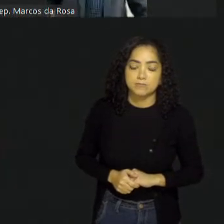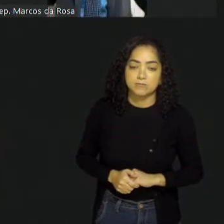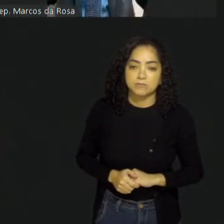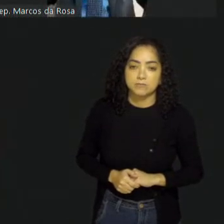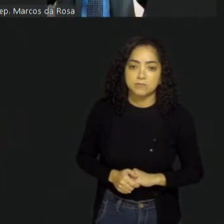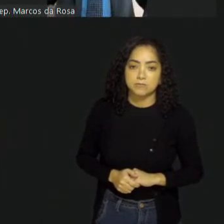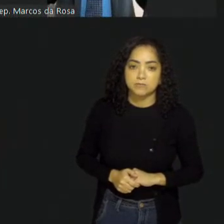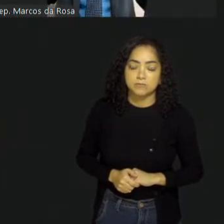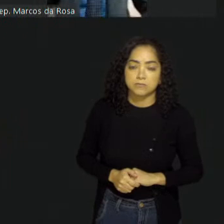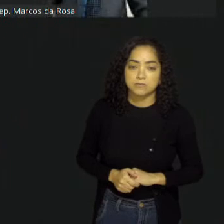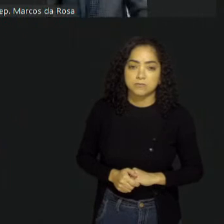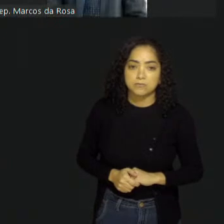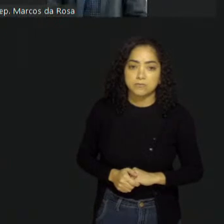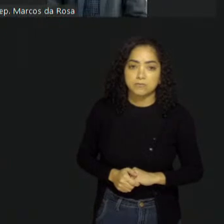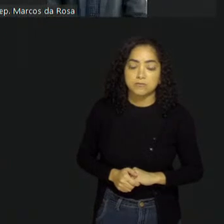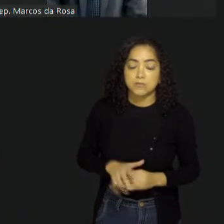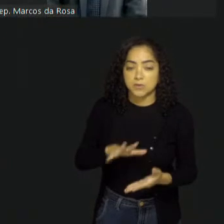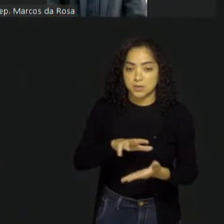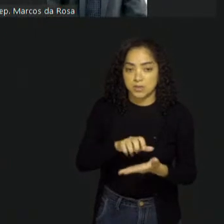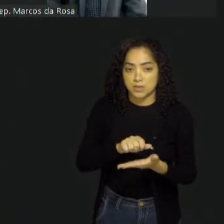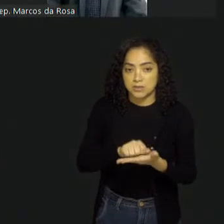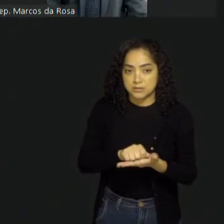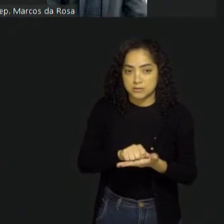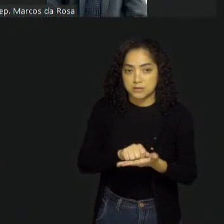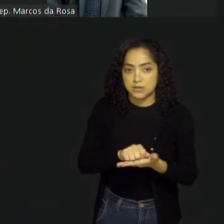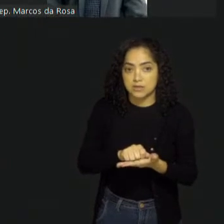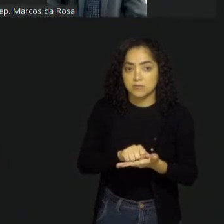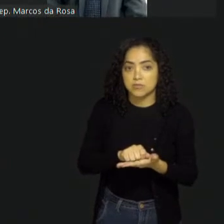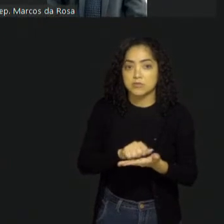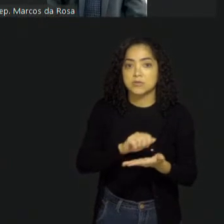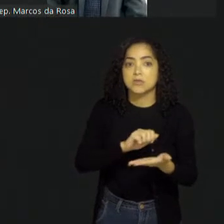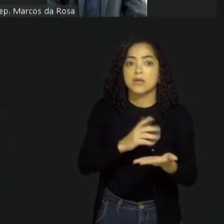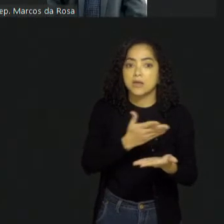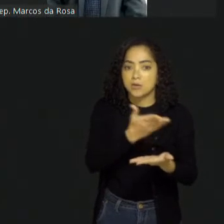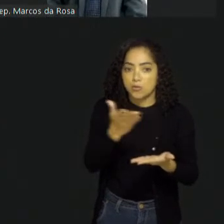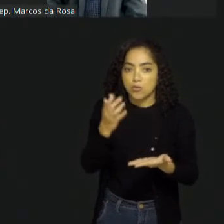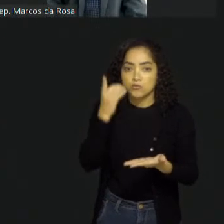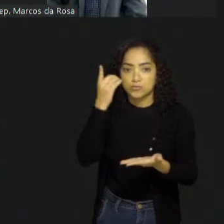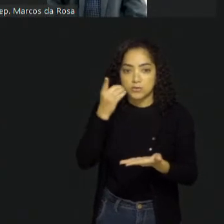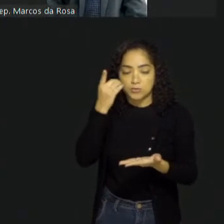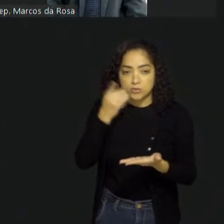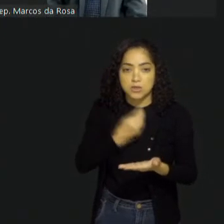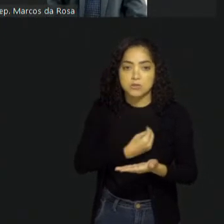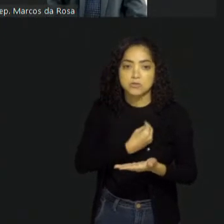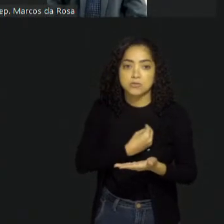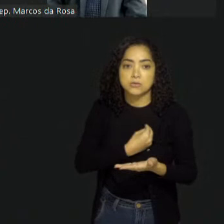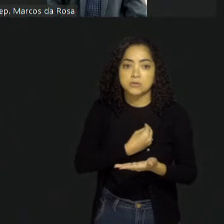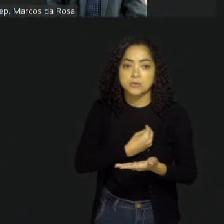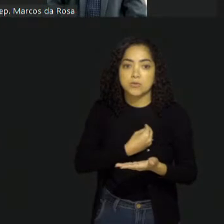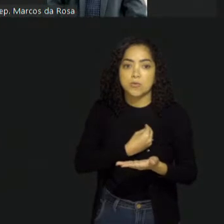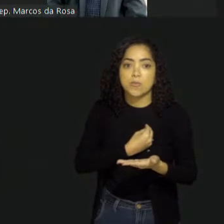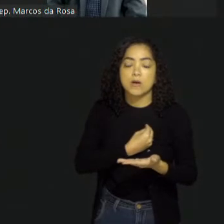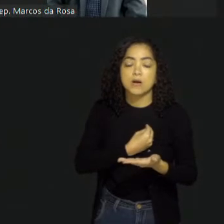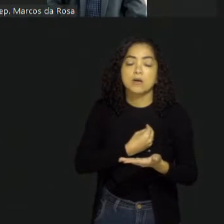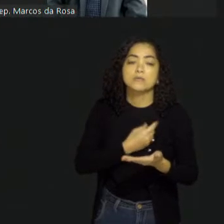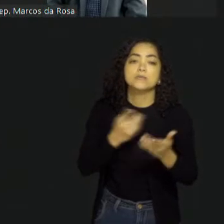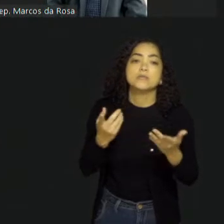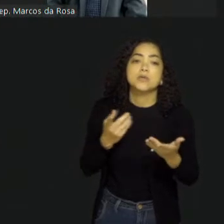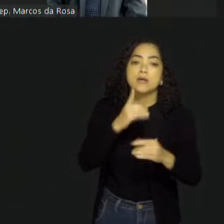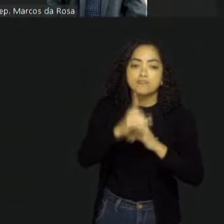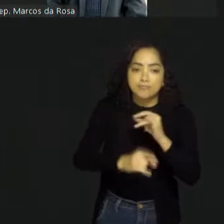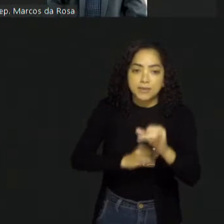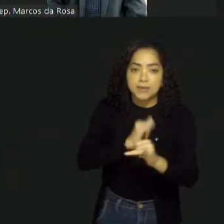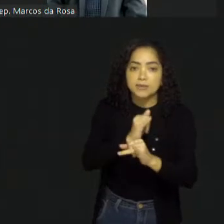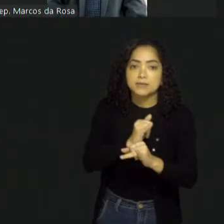Não temos nenhum colega deputado, temos vários deputados que acompanham nossa sessão de forma online.